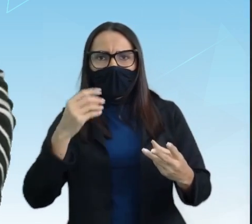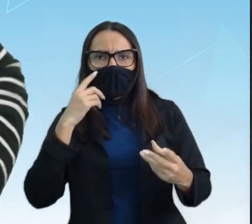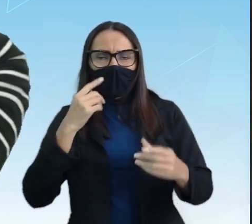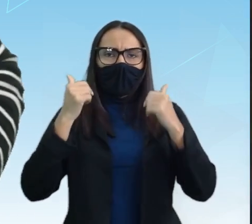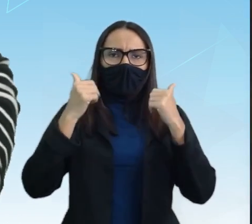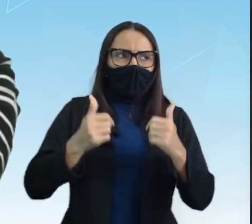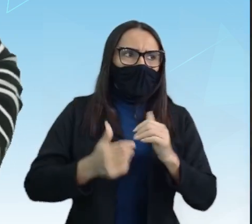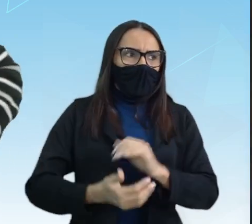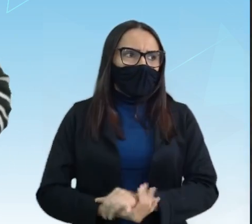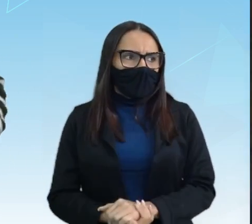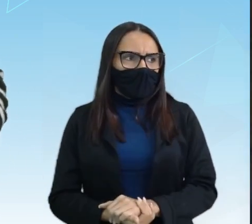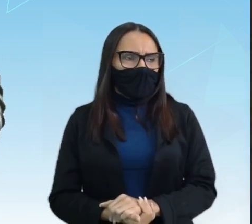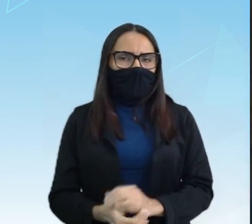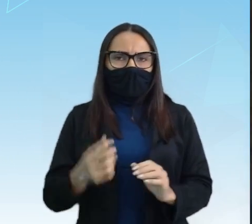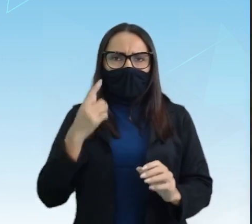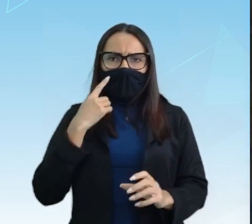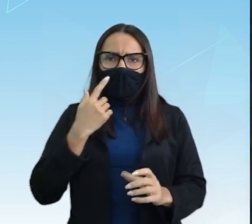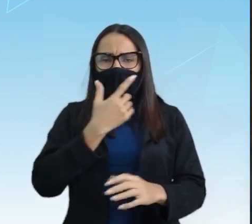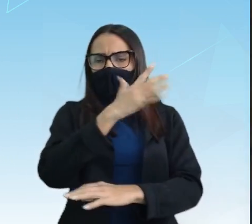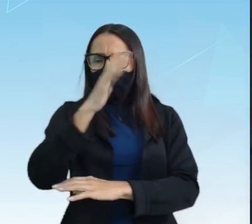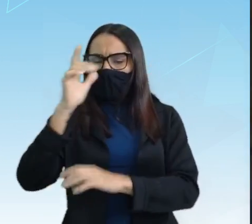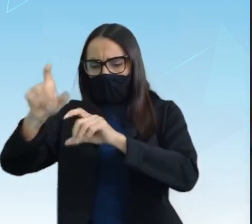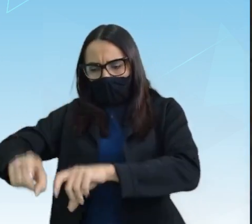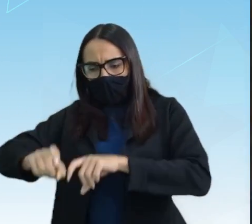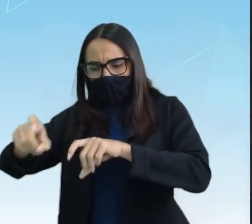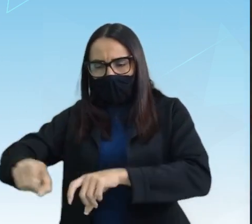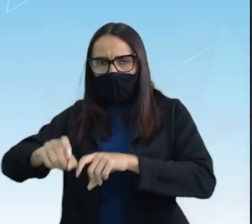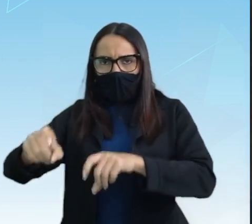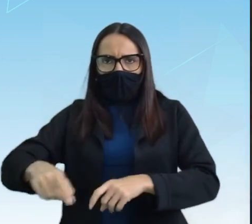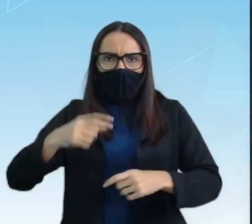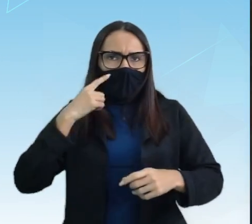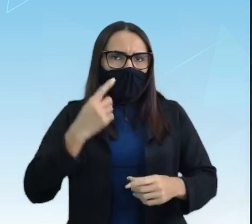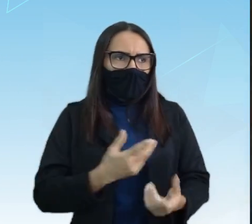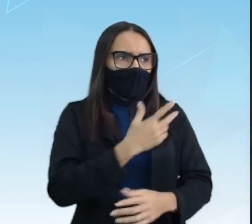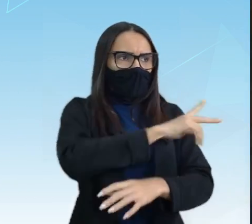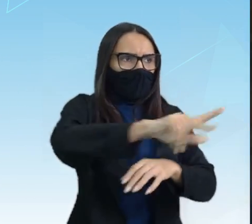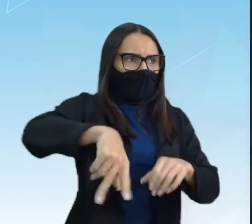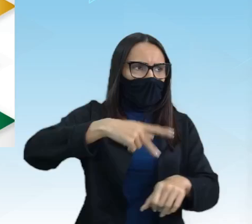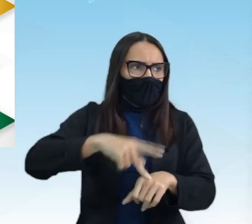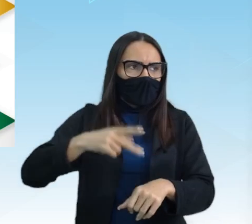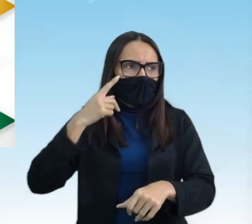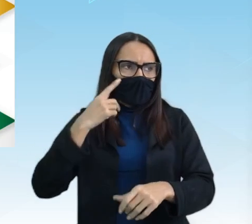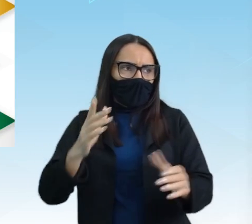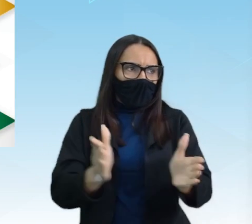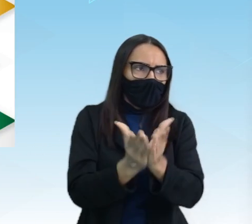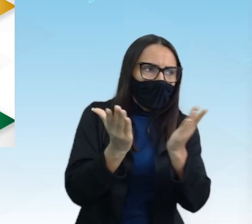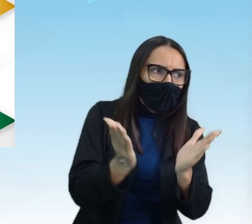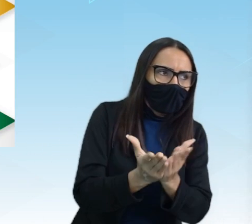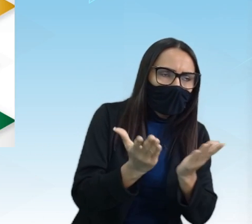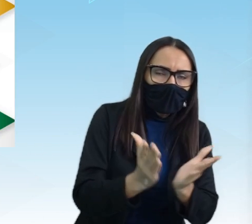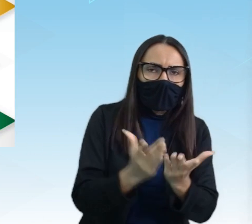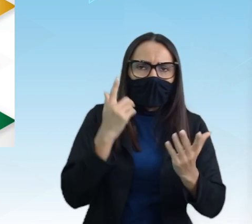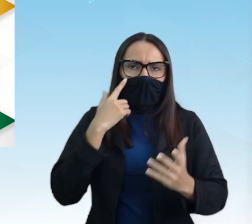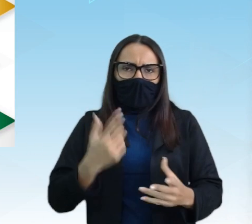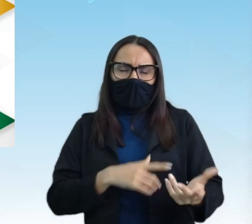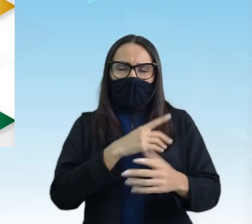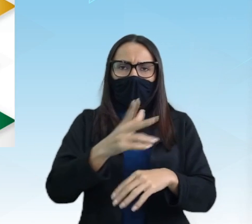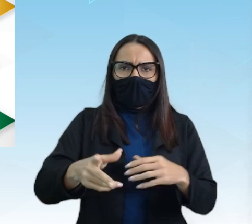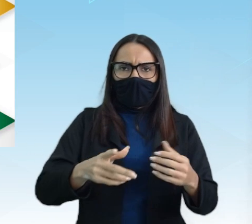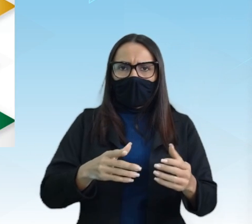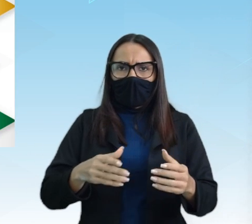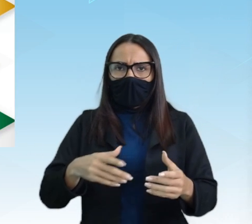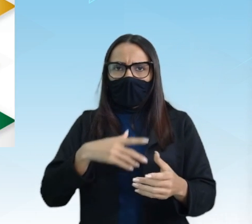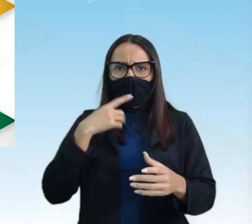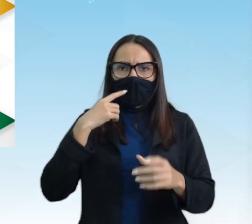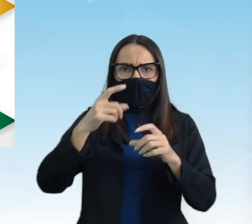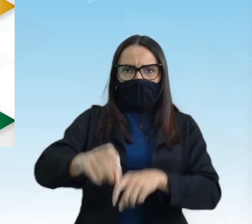você vê aí a plantação de Etiópia, que é um dos países mais pobres, veja só, ainda é agricultura arcaica, puxado